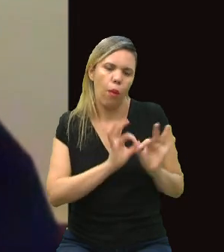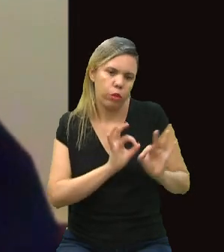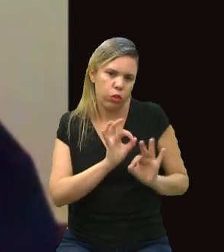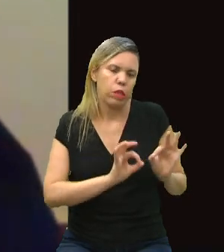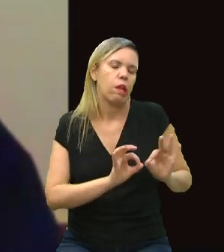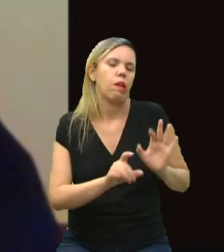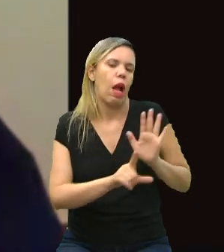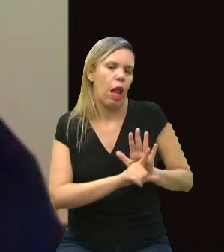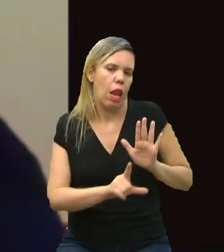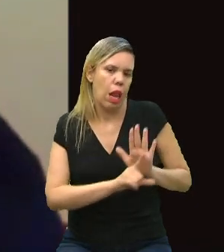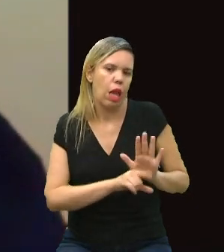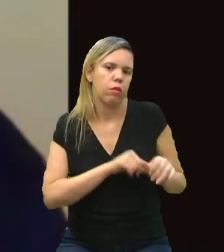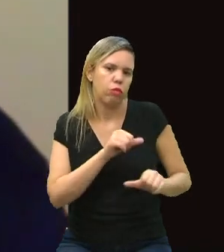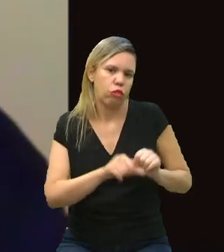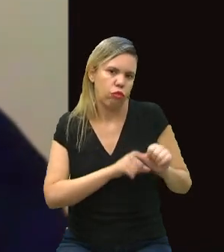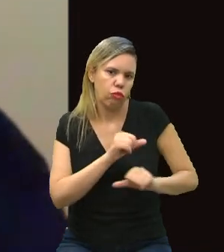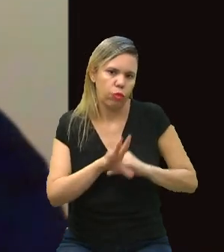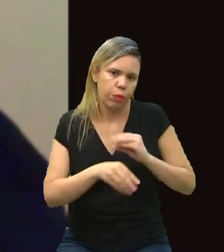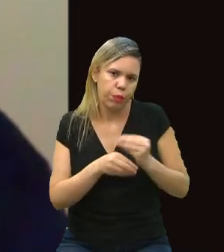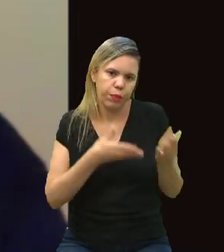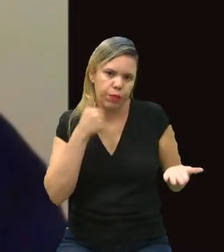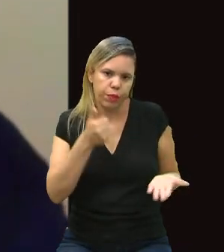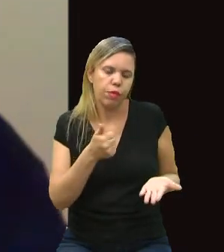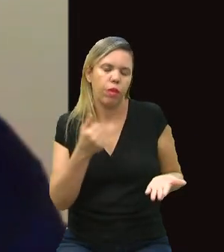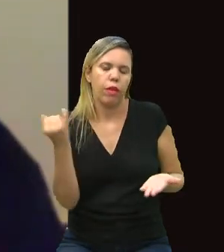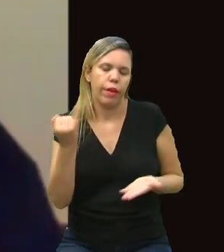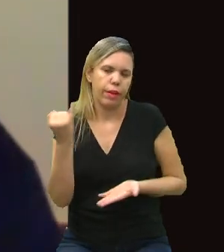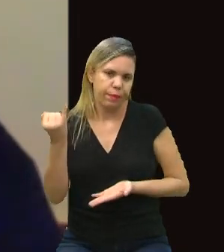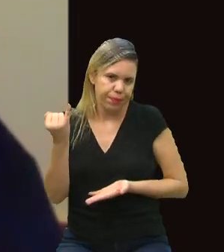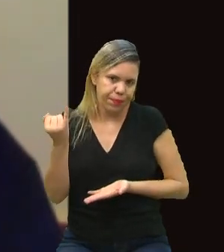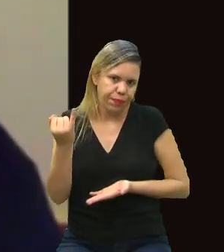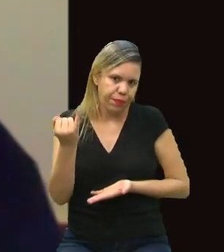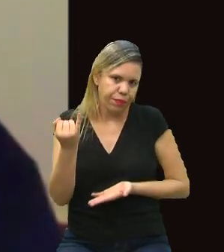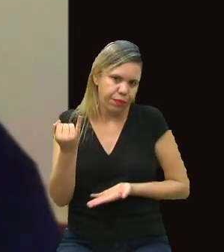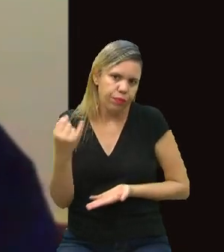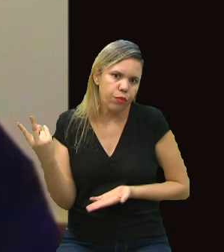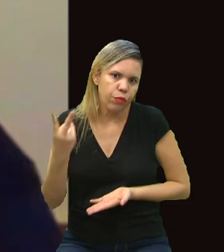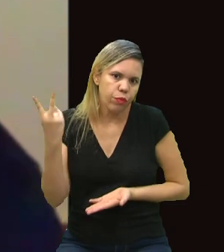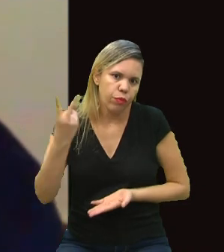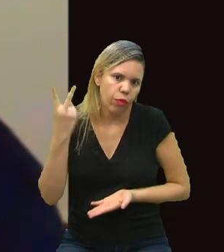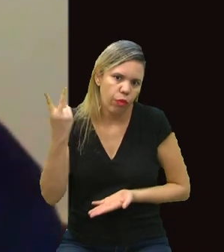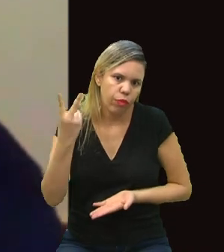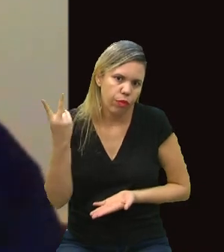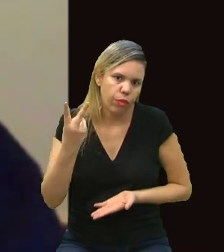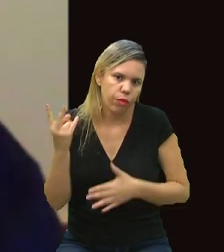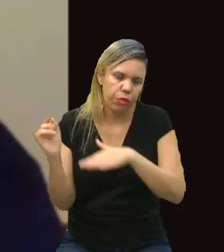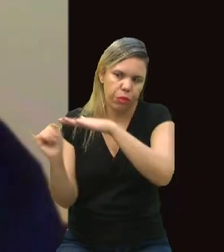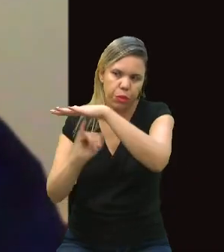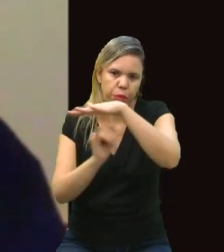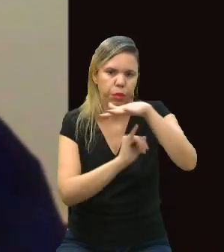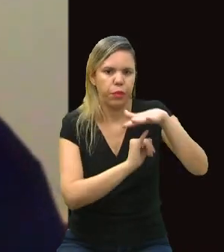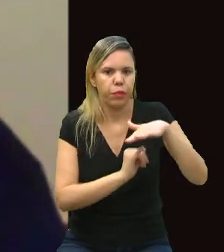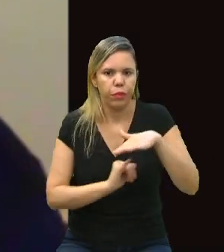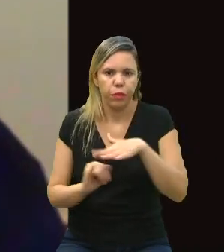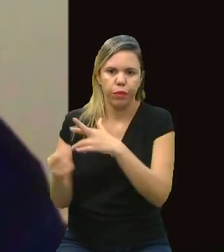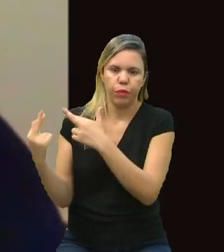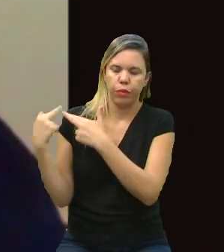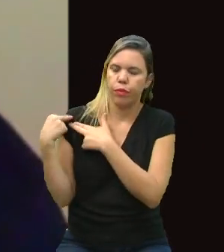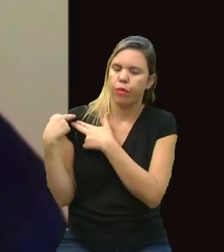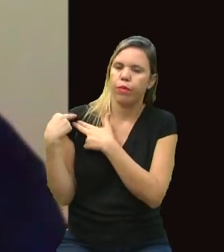importante valorizar as instituições governamentais que são responsáveis